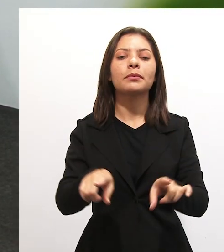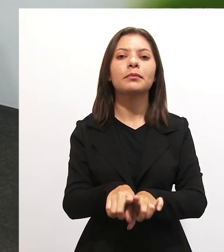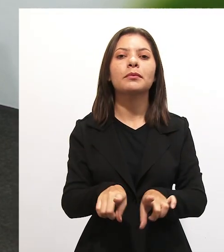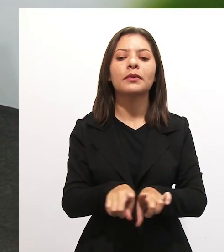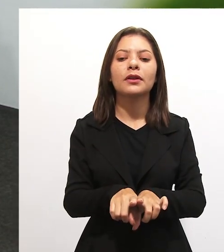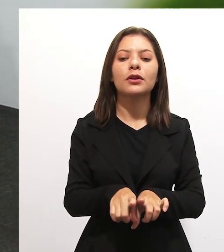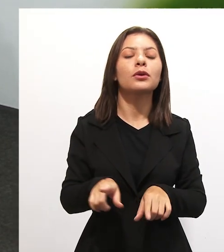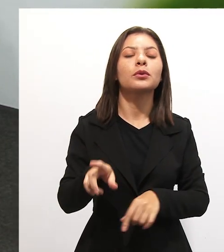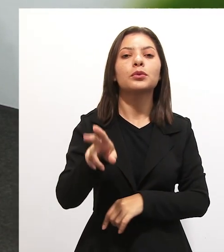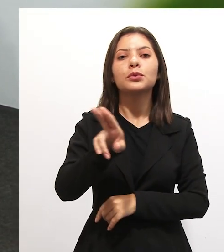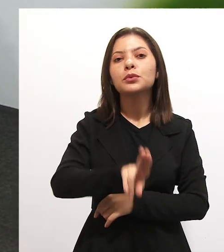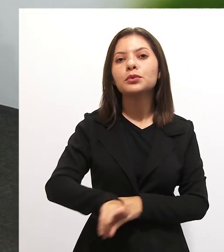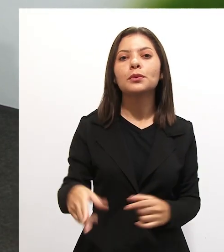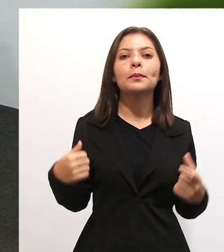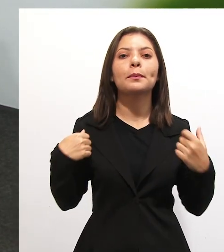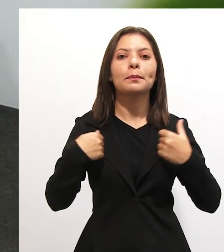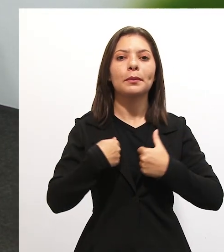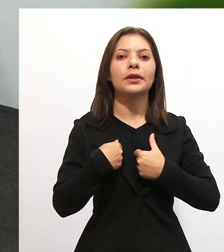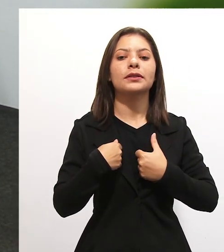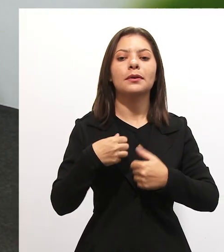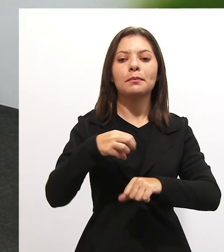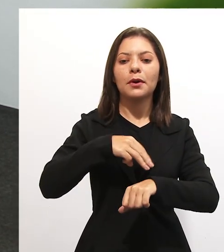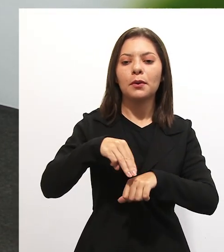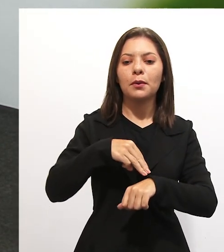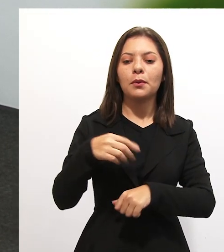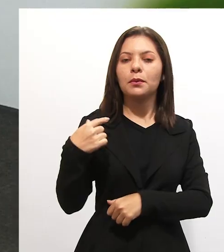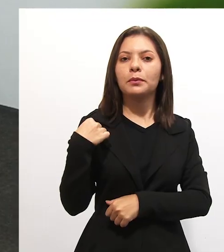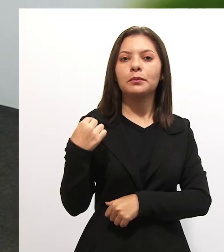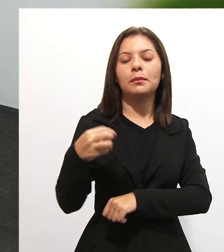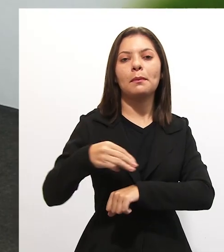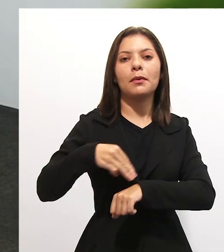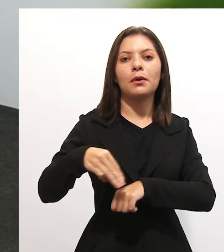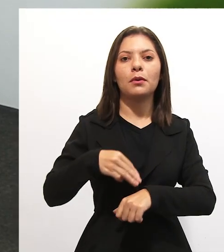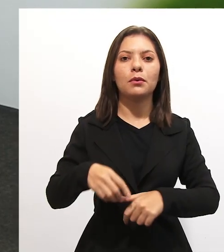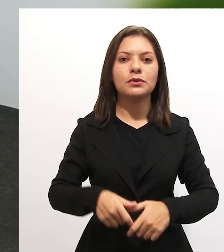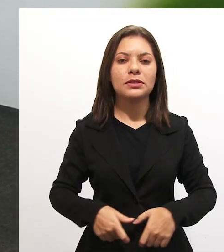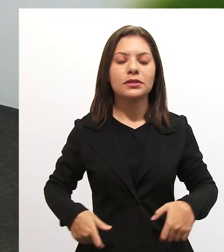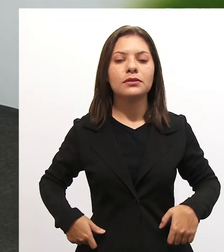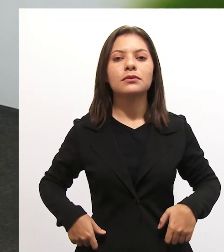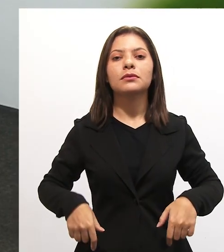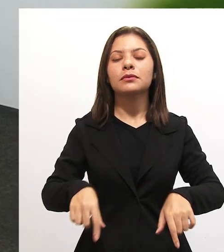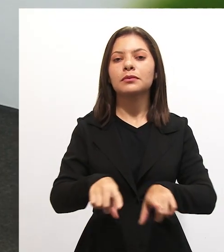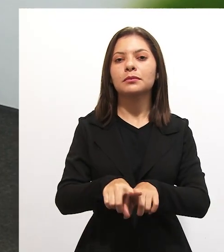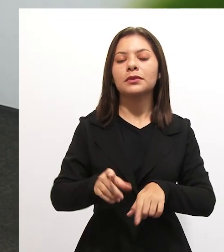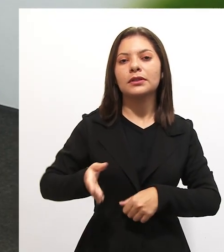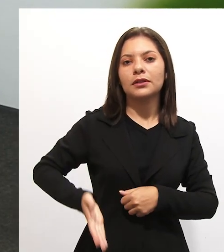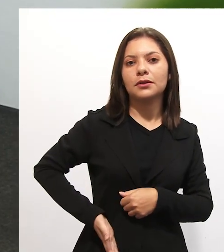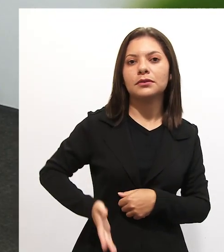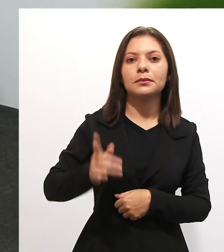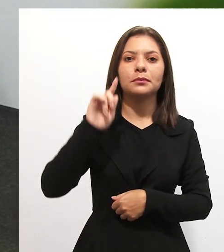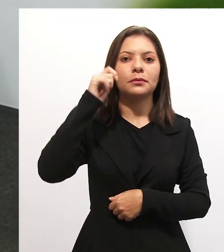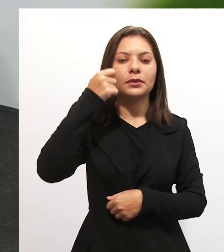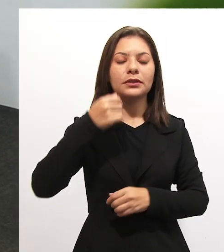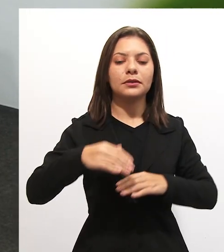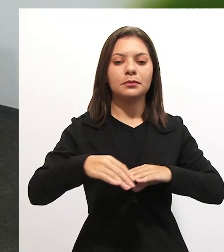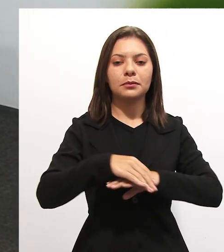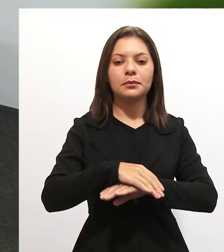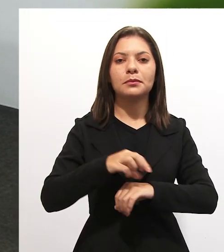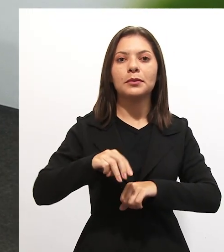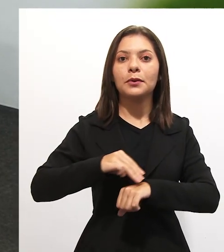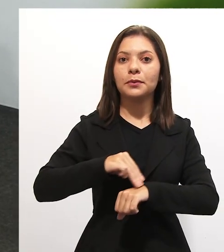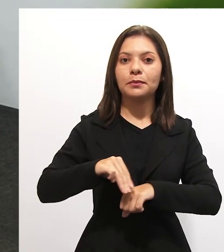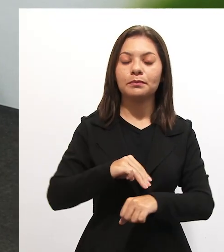estou trajando um blazer marrom, camisa marrom, cinto, calça preta e sapatos